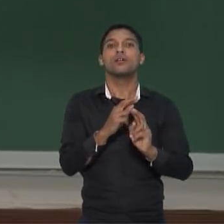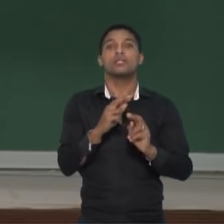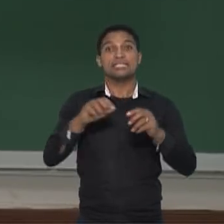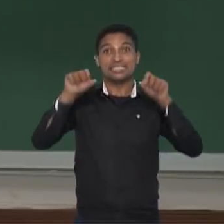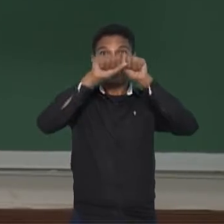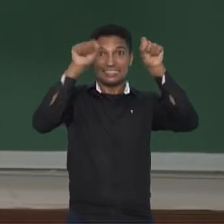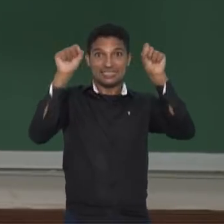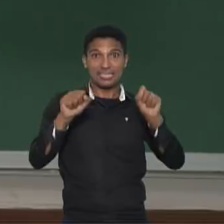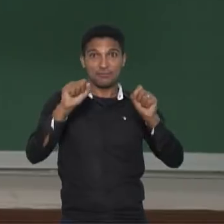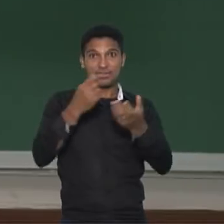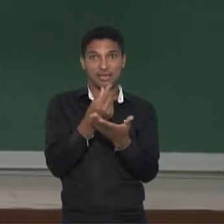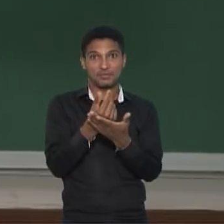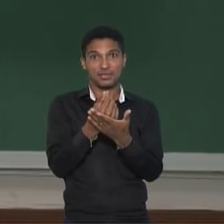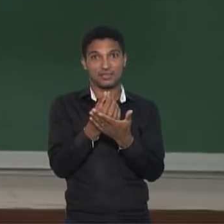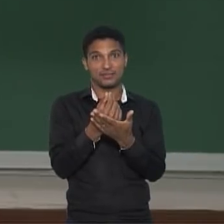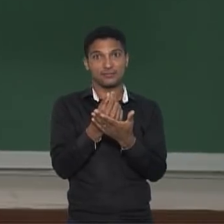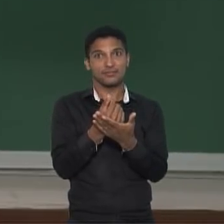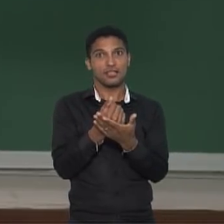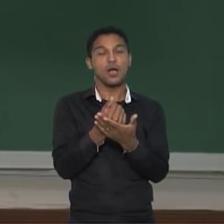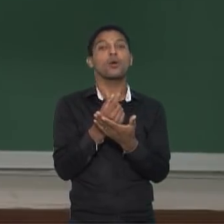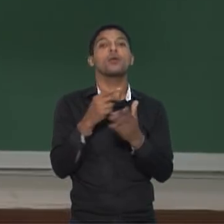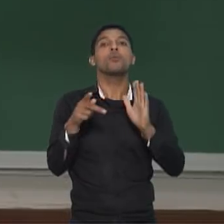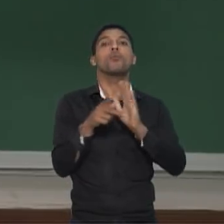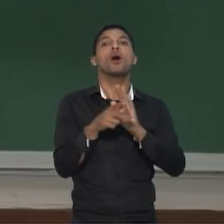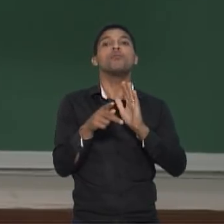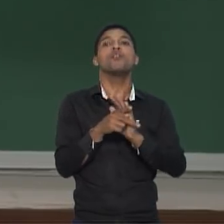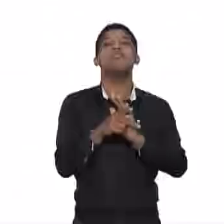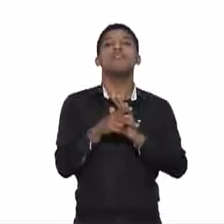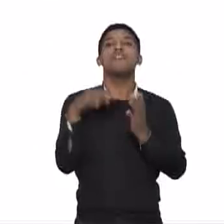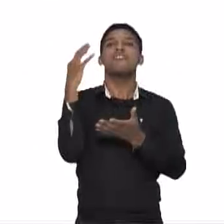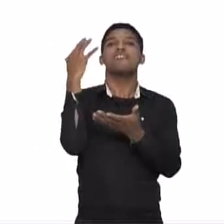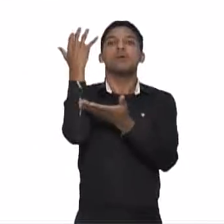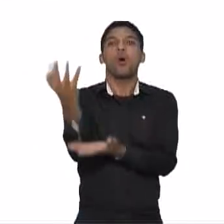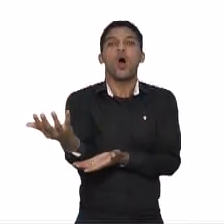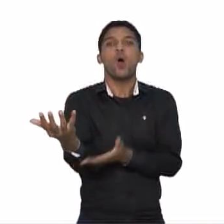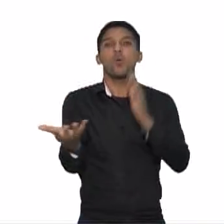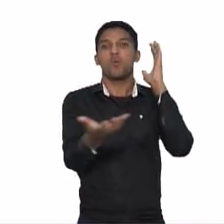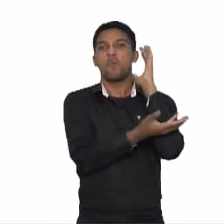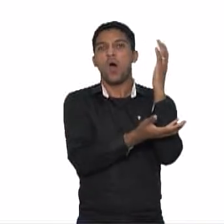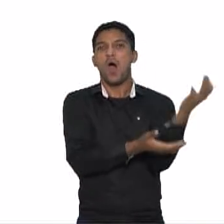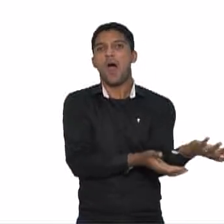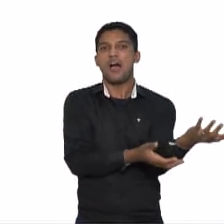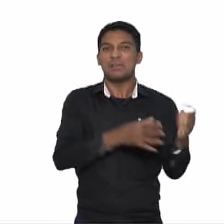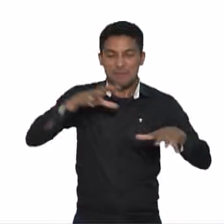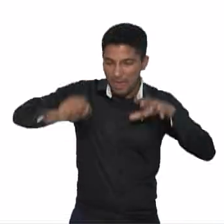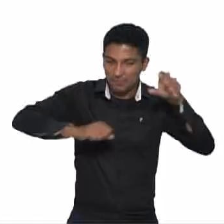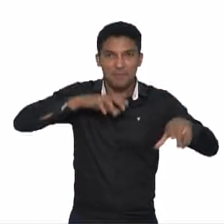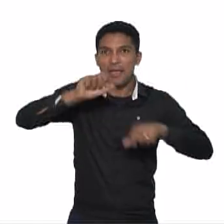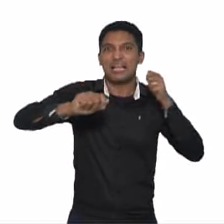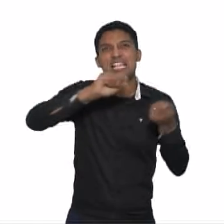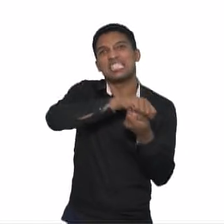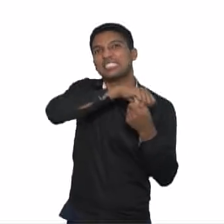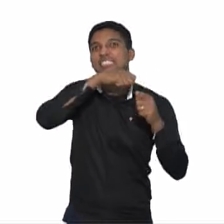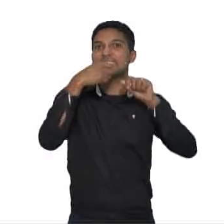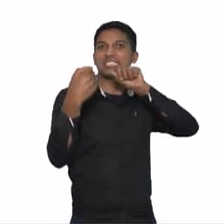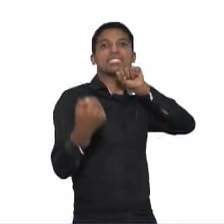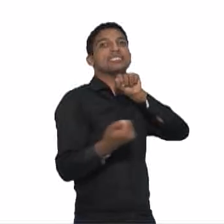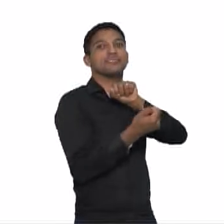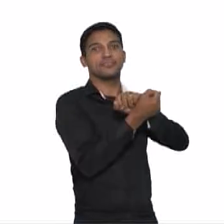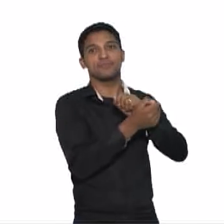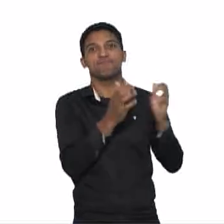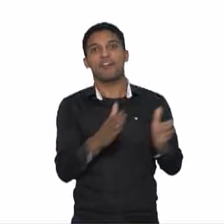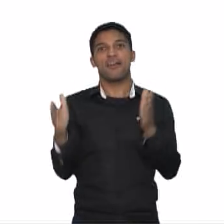capitalista. Porque a primeira está errada, as transformações causadas pelo ser humano fizeram com que a dicotomia entre ambos se